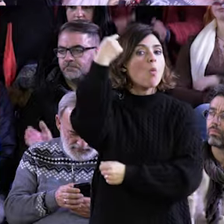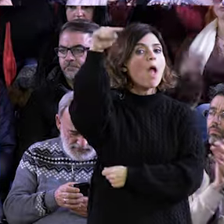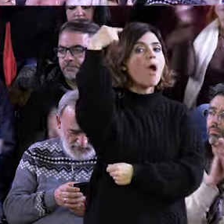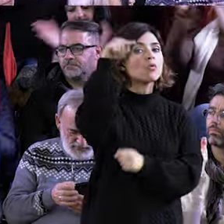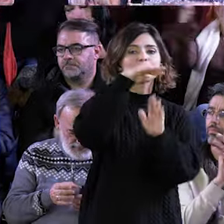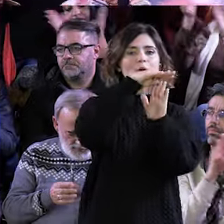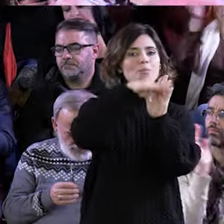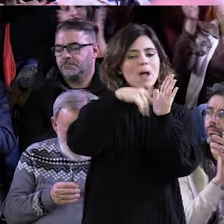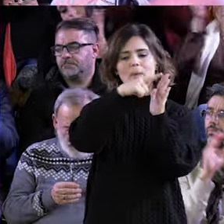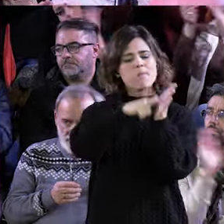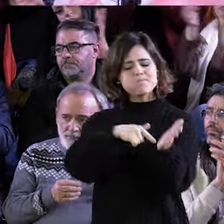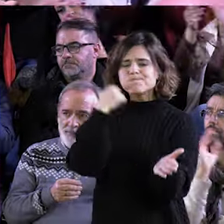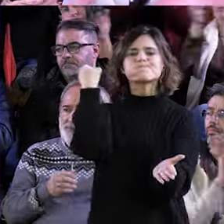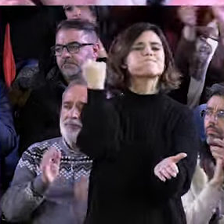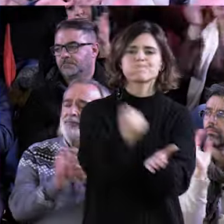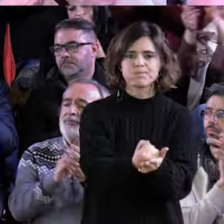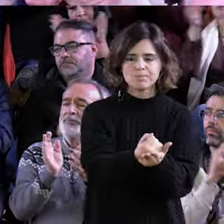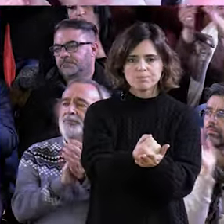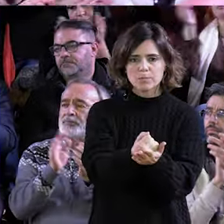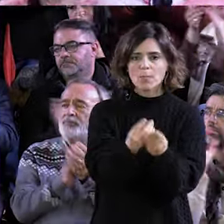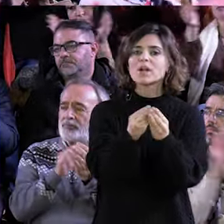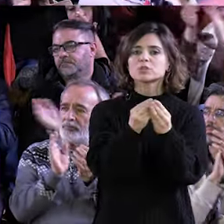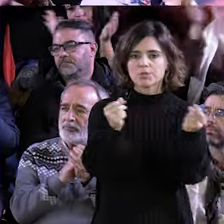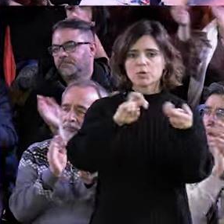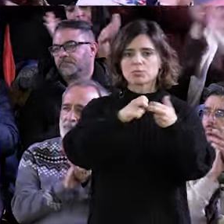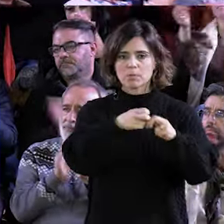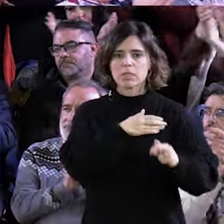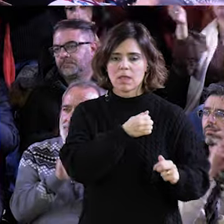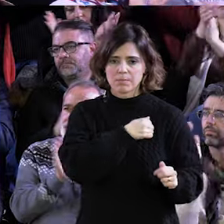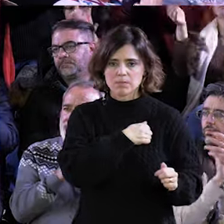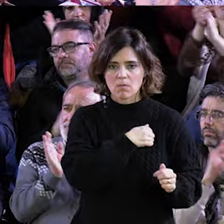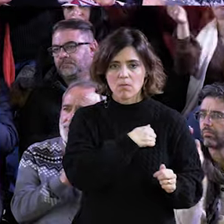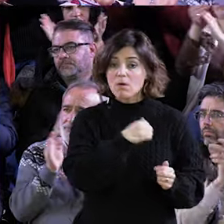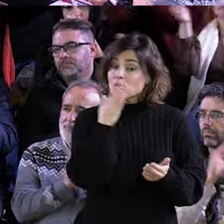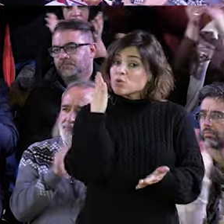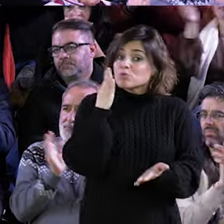da habitação. Não há outro partido, só o Bloco de Esquerda.